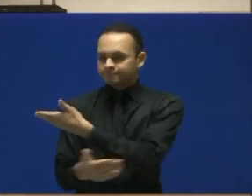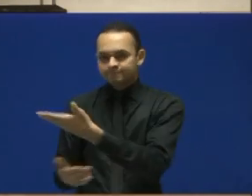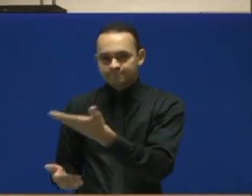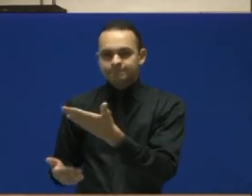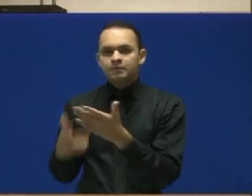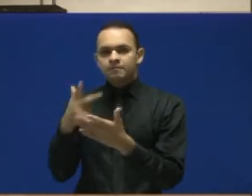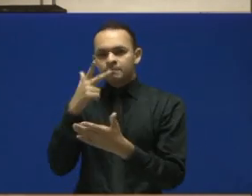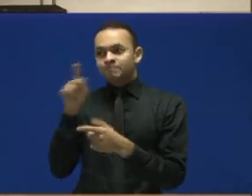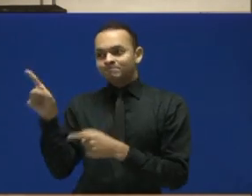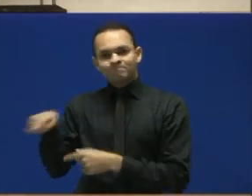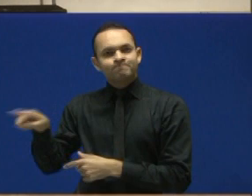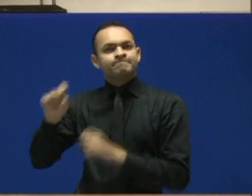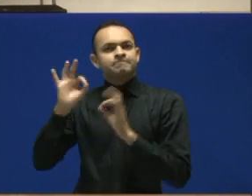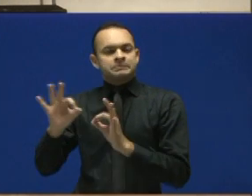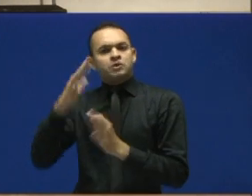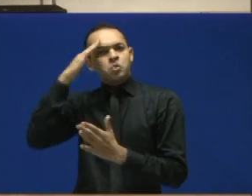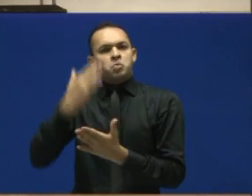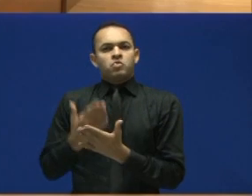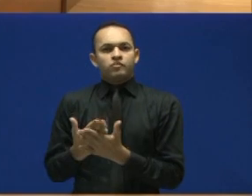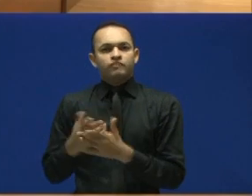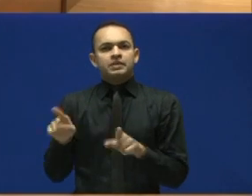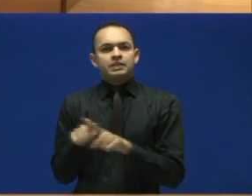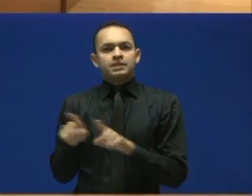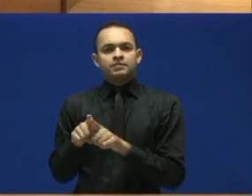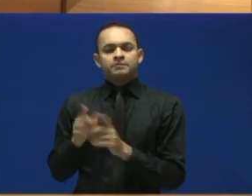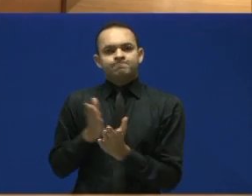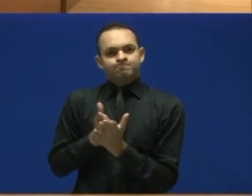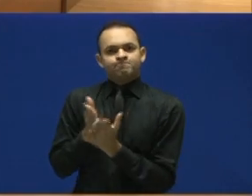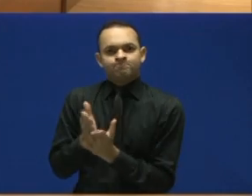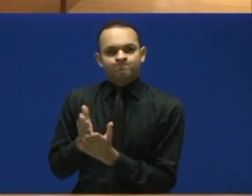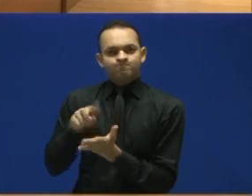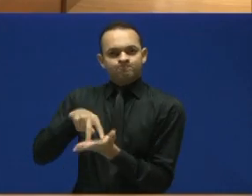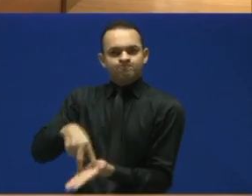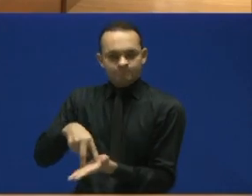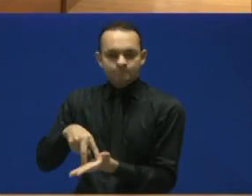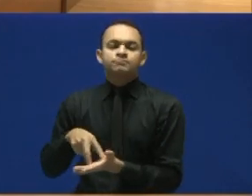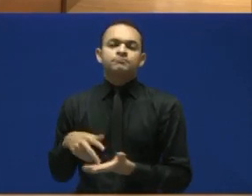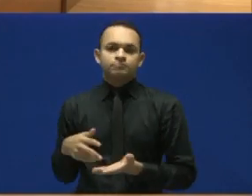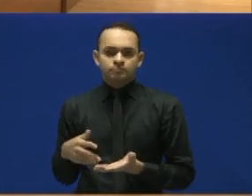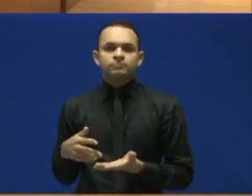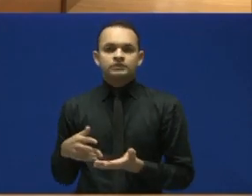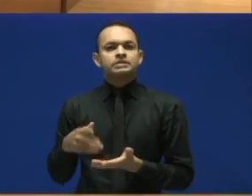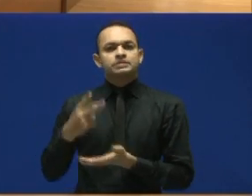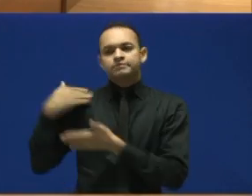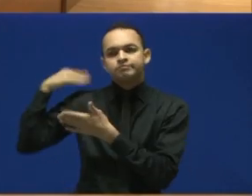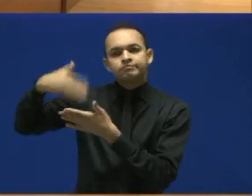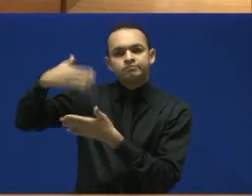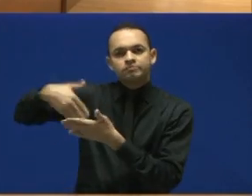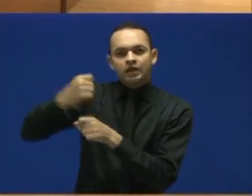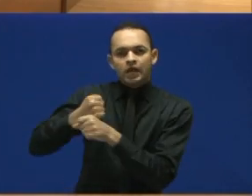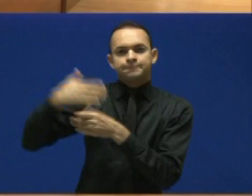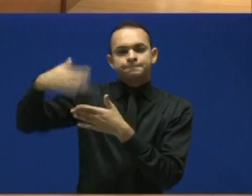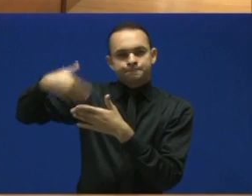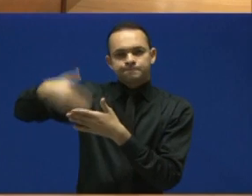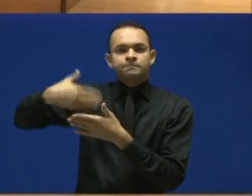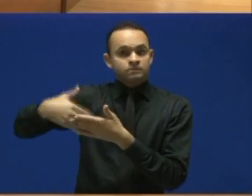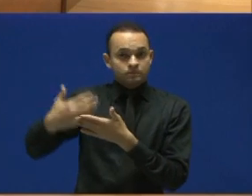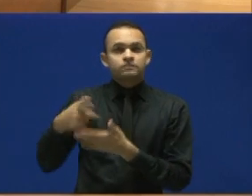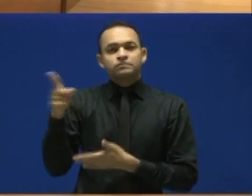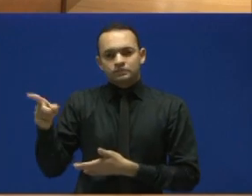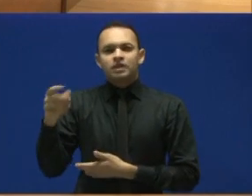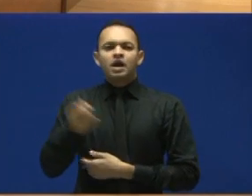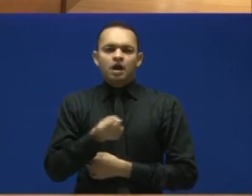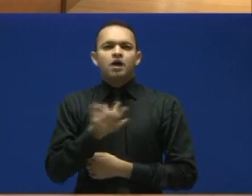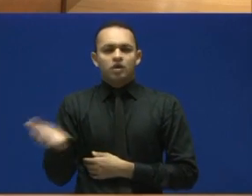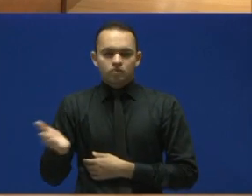confiaram que se dedicarão que este fizeram conosco nesses últimos anos e que certamente alguns